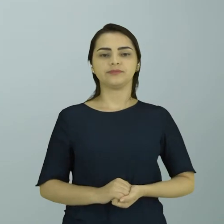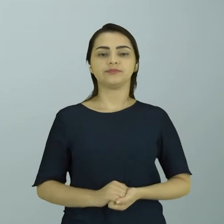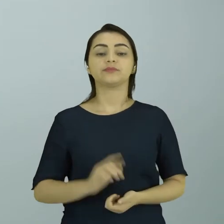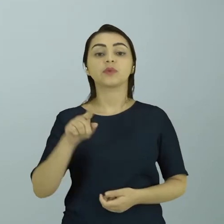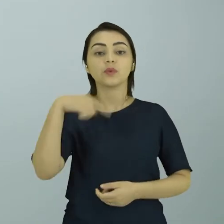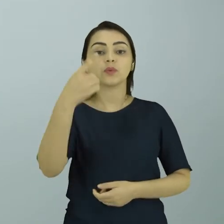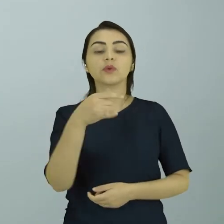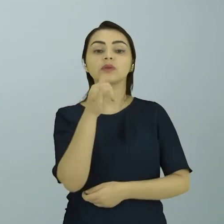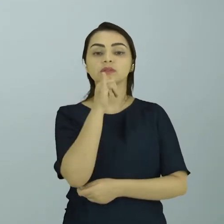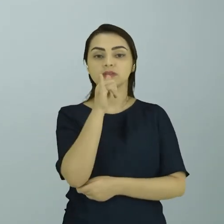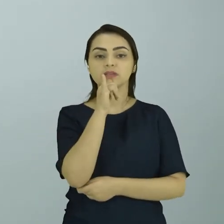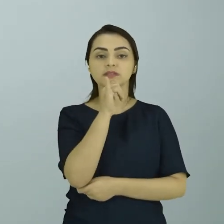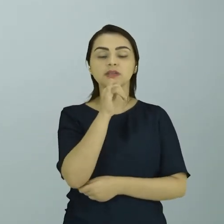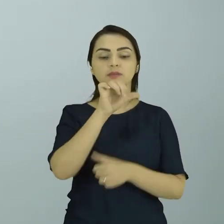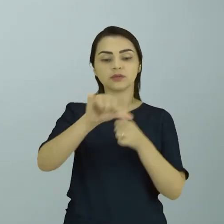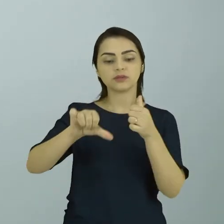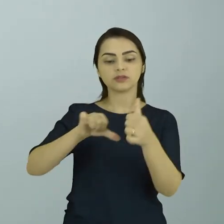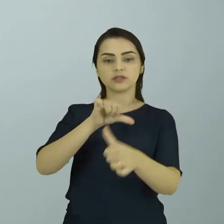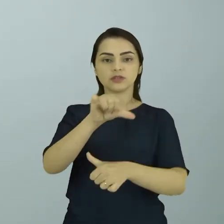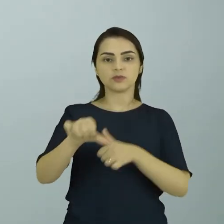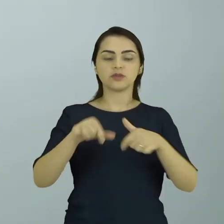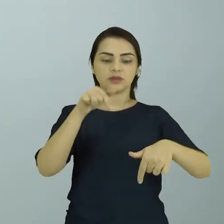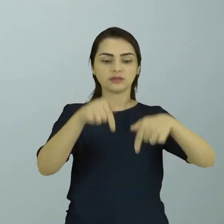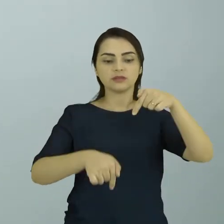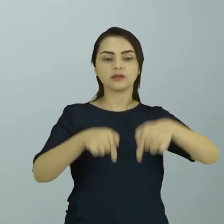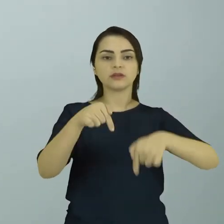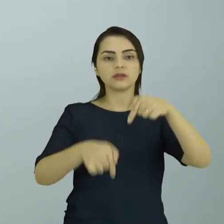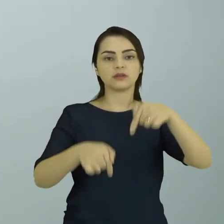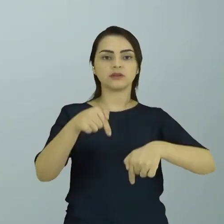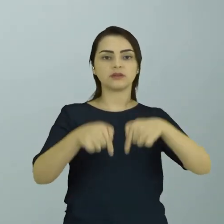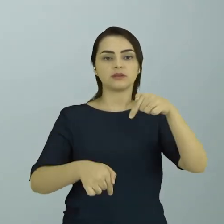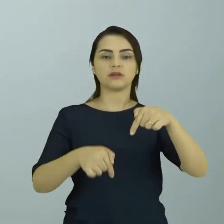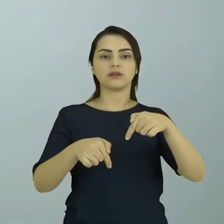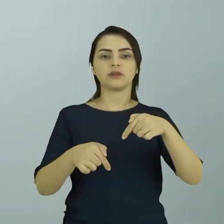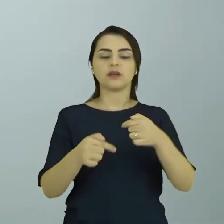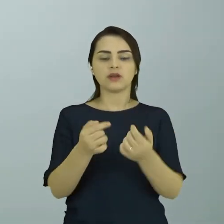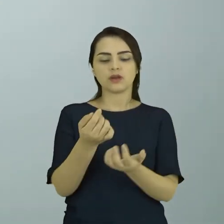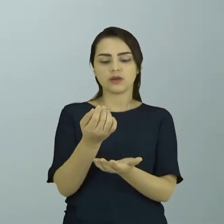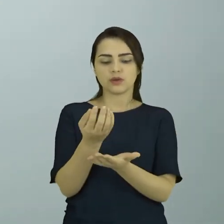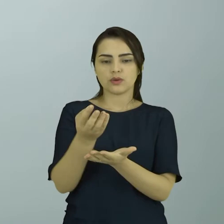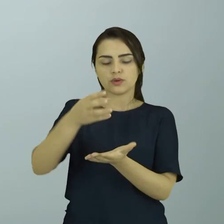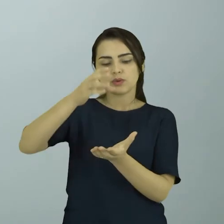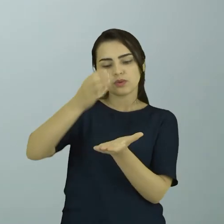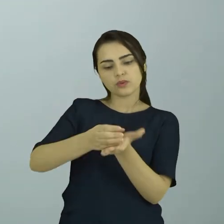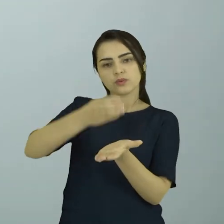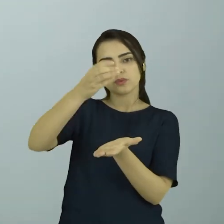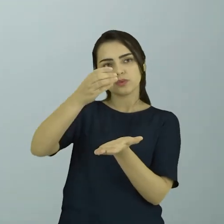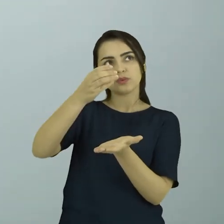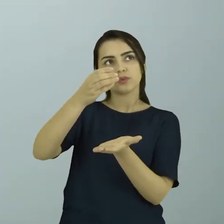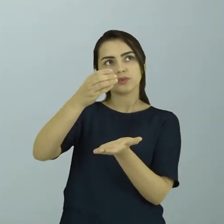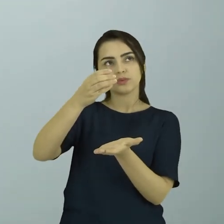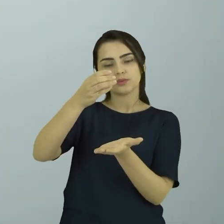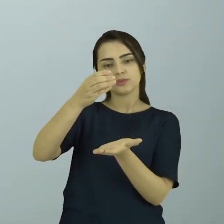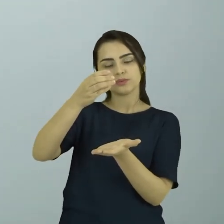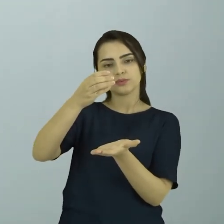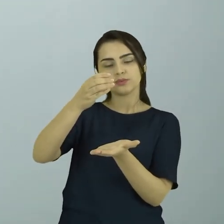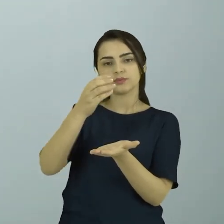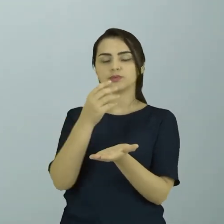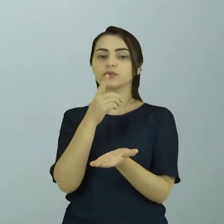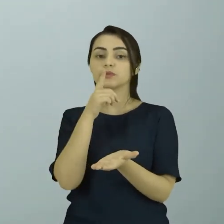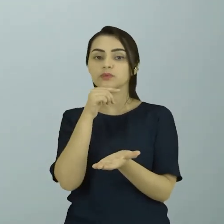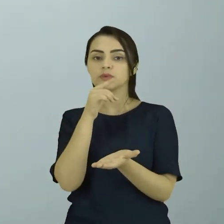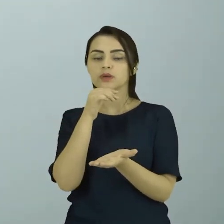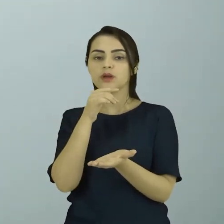Um outro exemplo de transformação química é por meio da efervescência. Você pode observar aqui comigo, quando